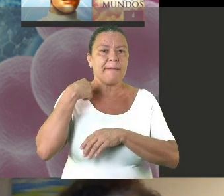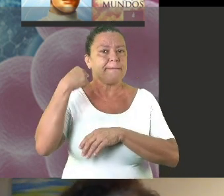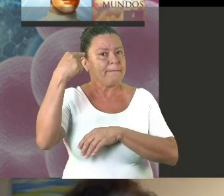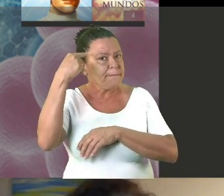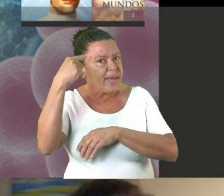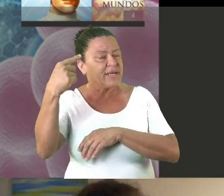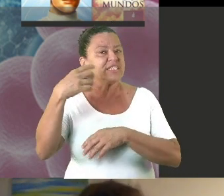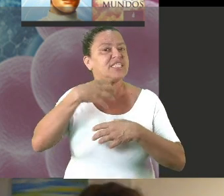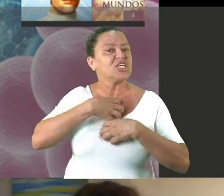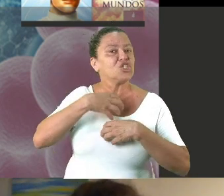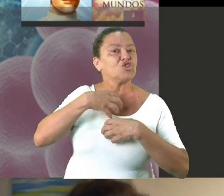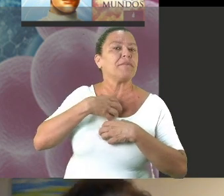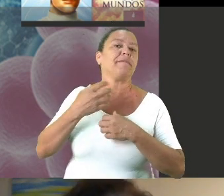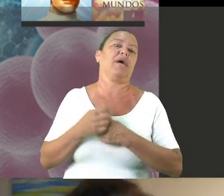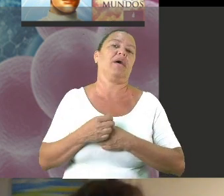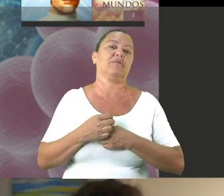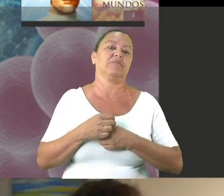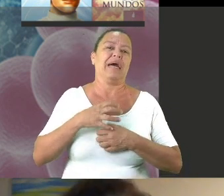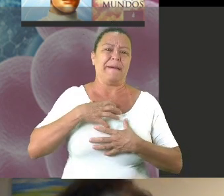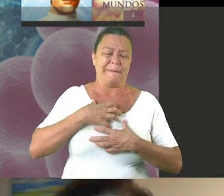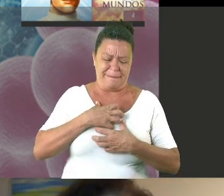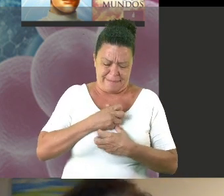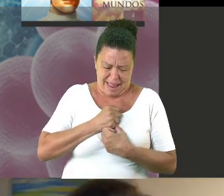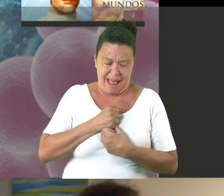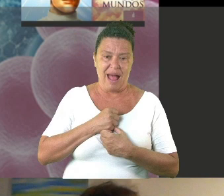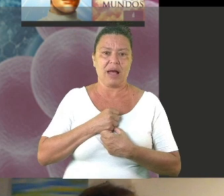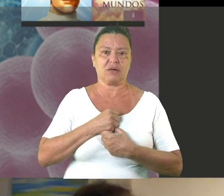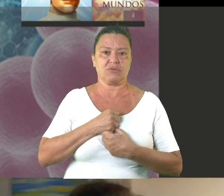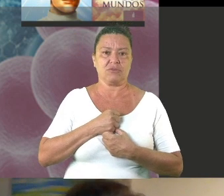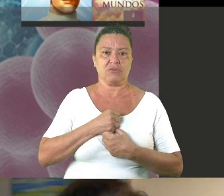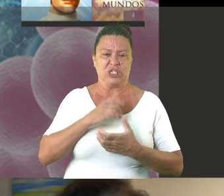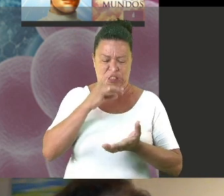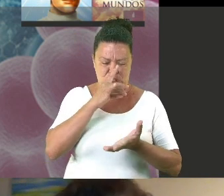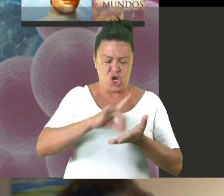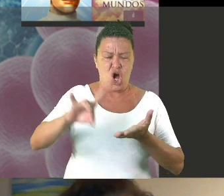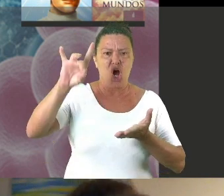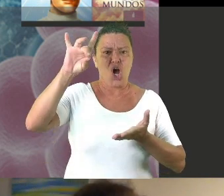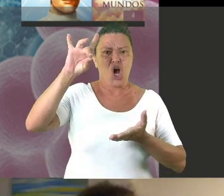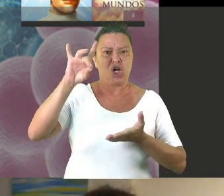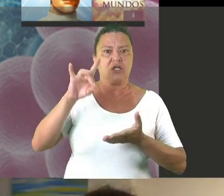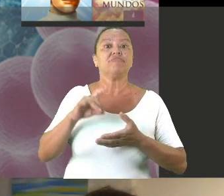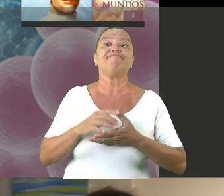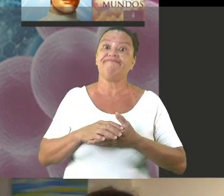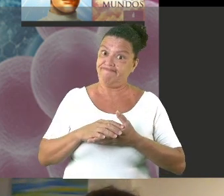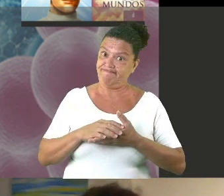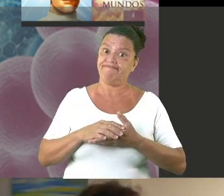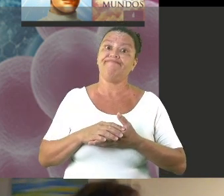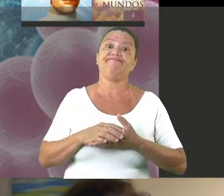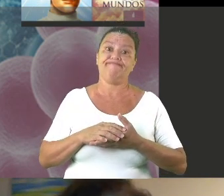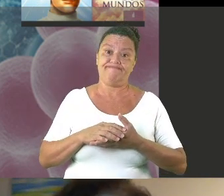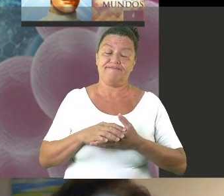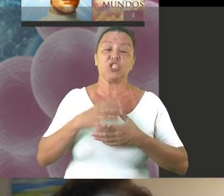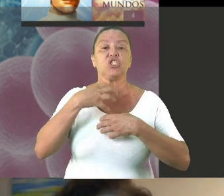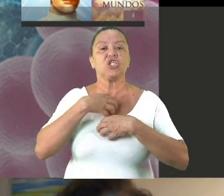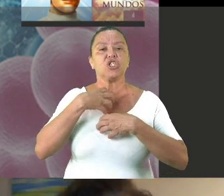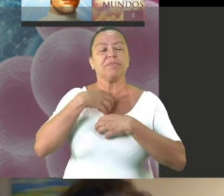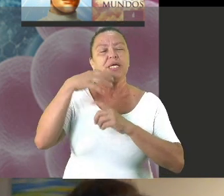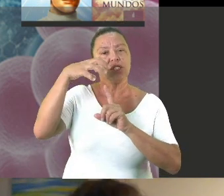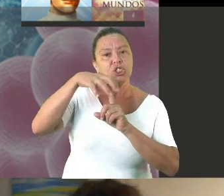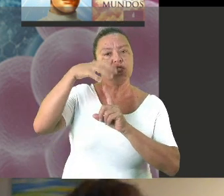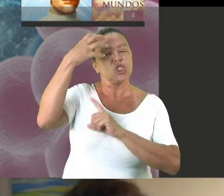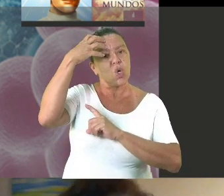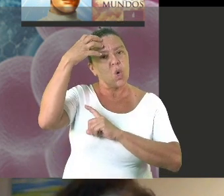em sentimentos como a mágoa, como o ódio, né, como a sentimento de